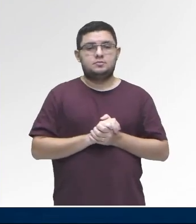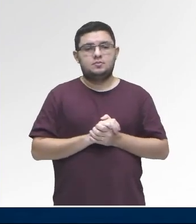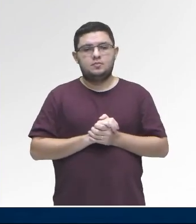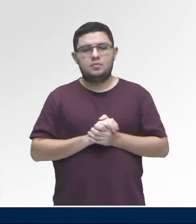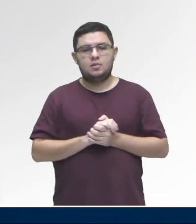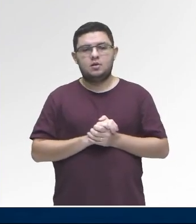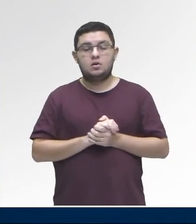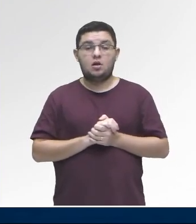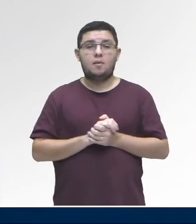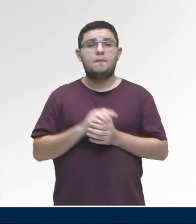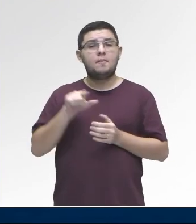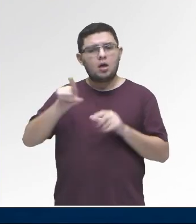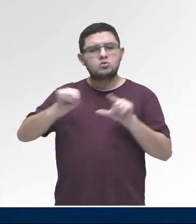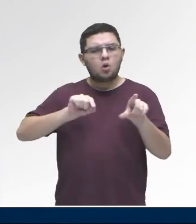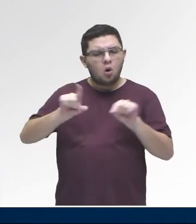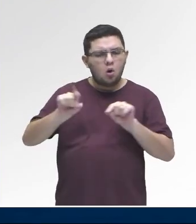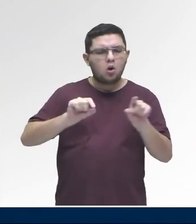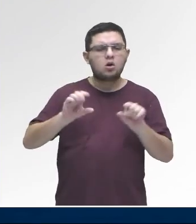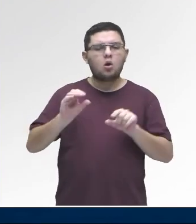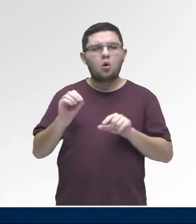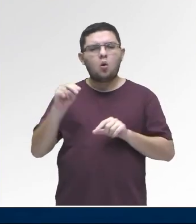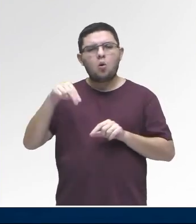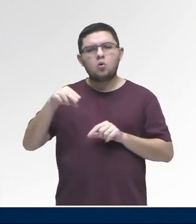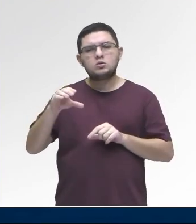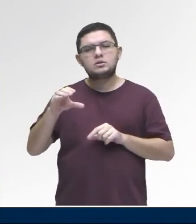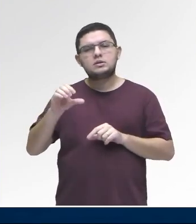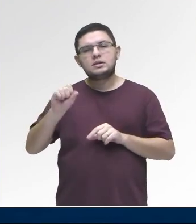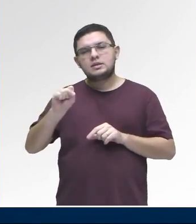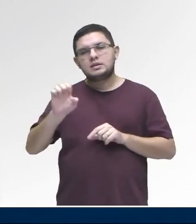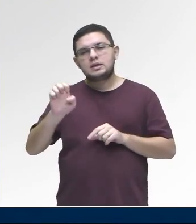concentrações dos íons